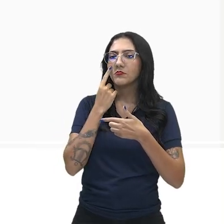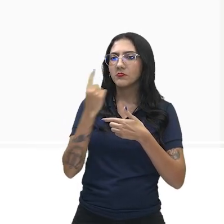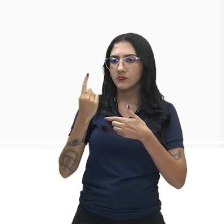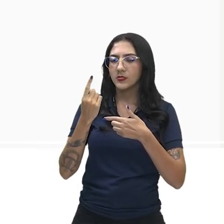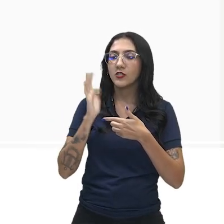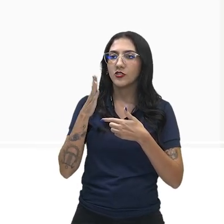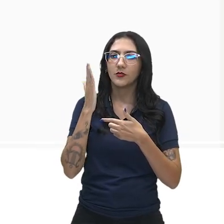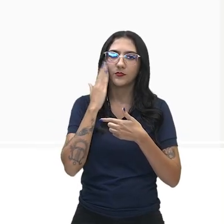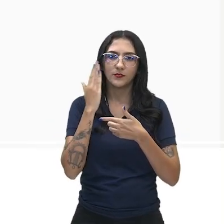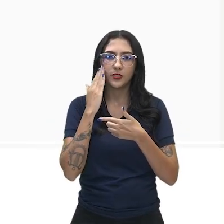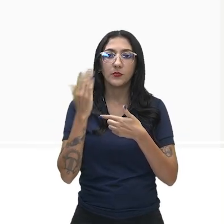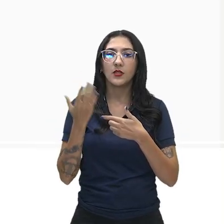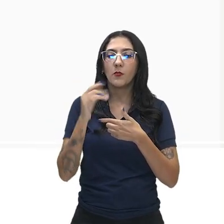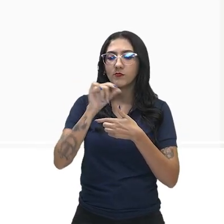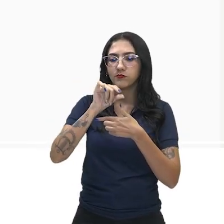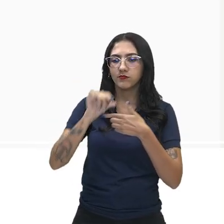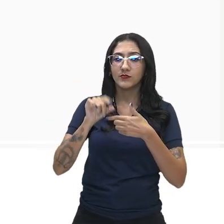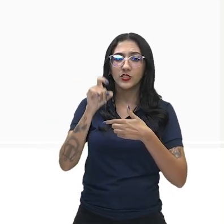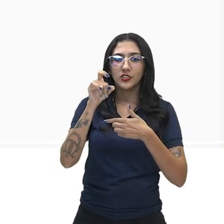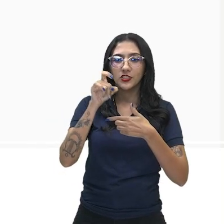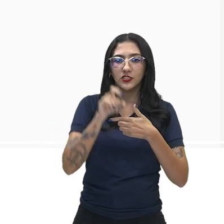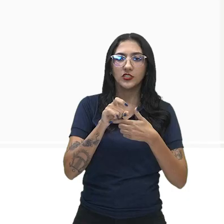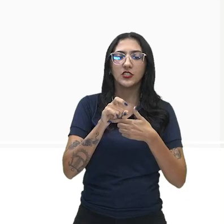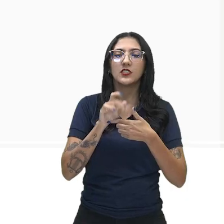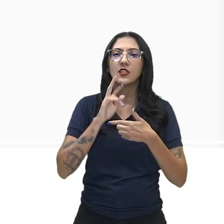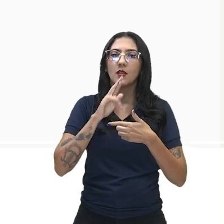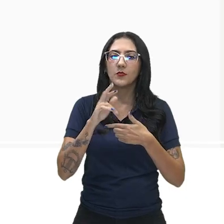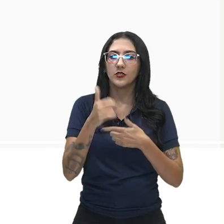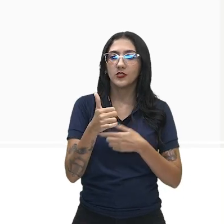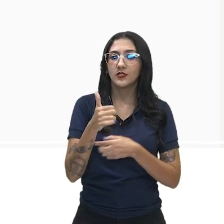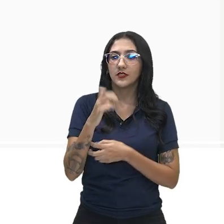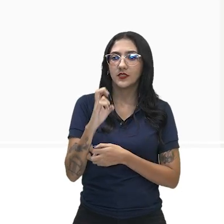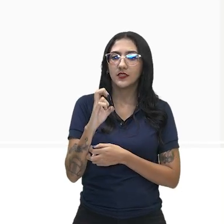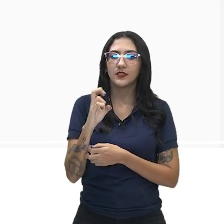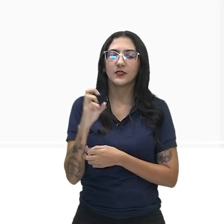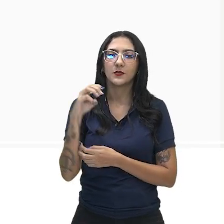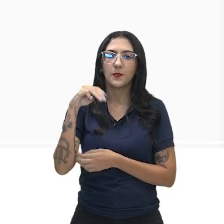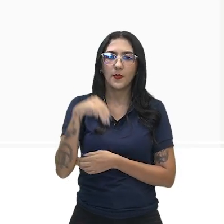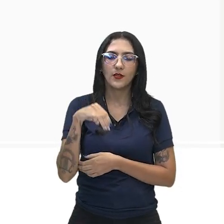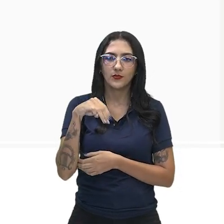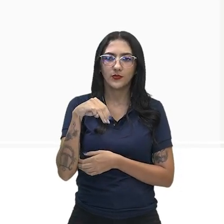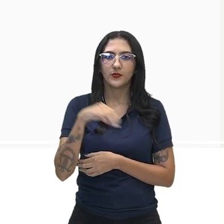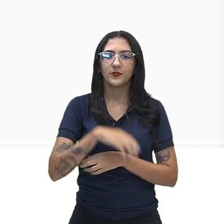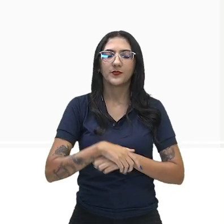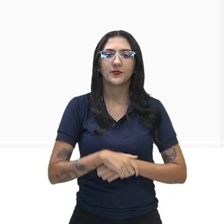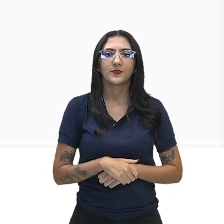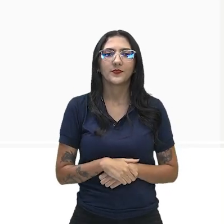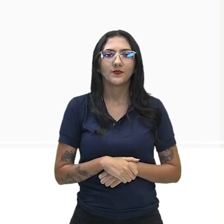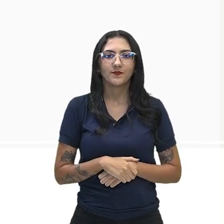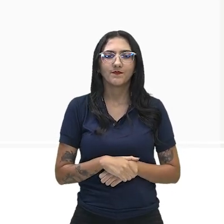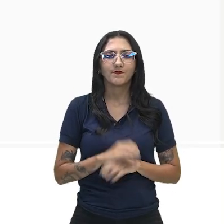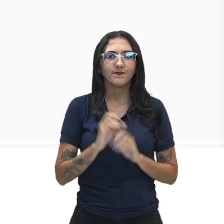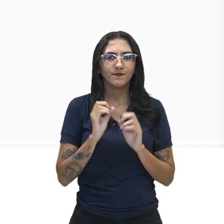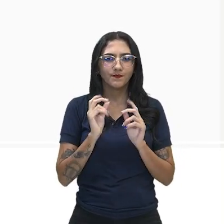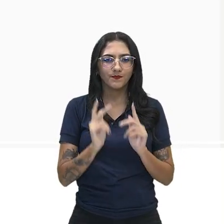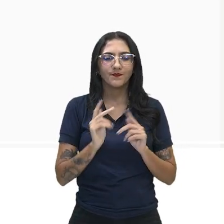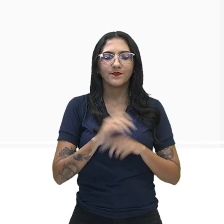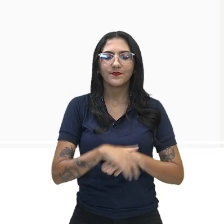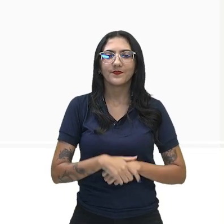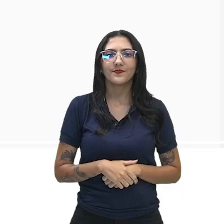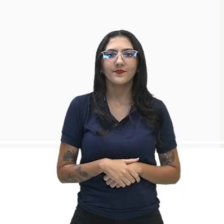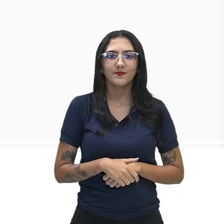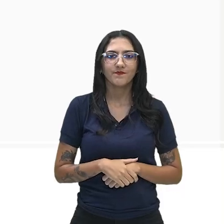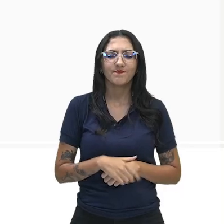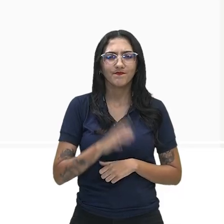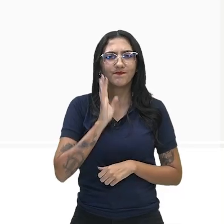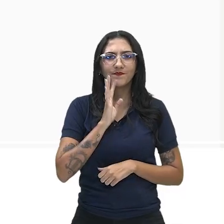tamanho, ele é igual a 15 metros. Beleza? Legal, né? Percebam aí,